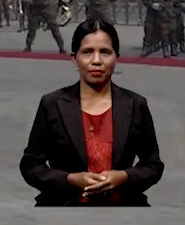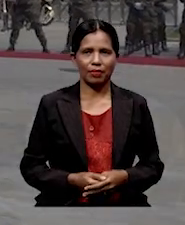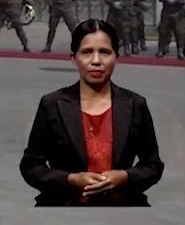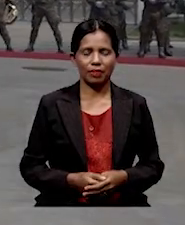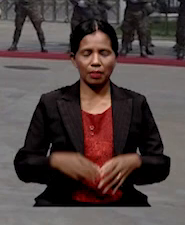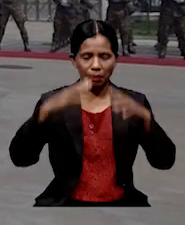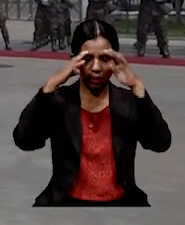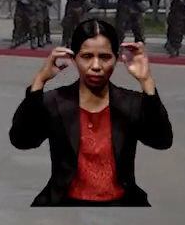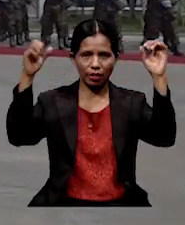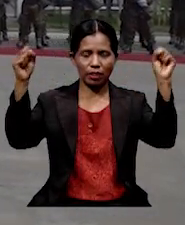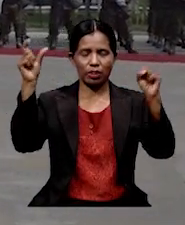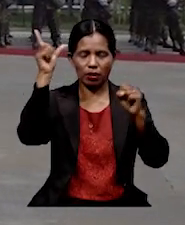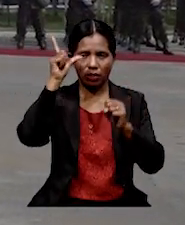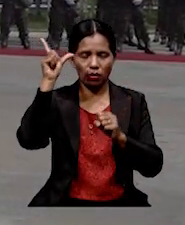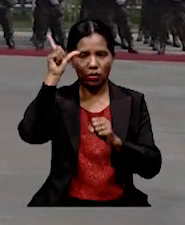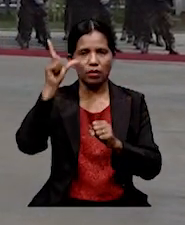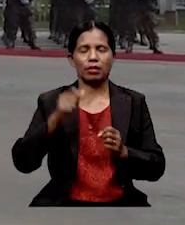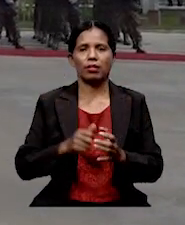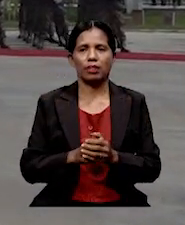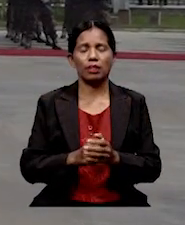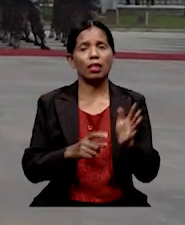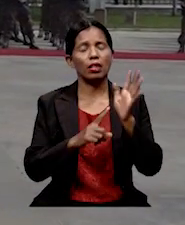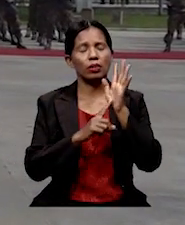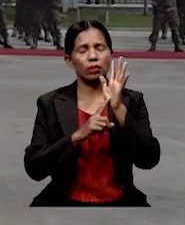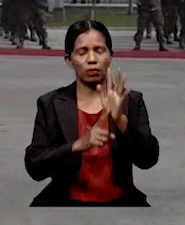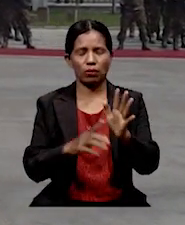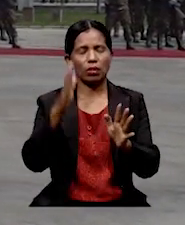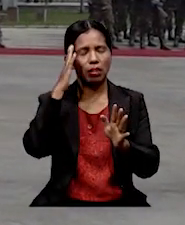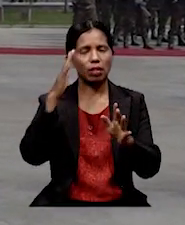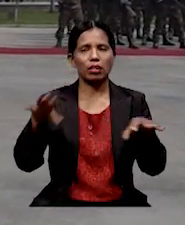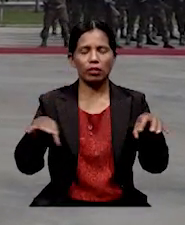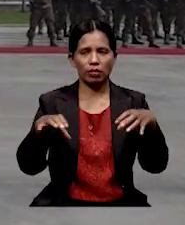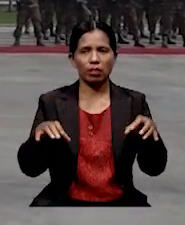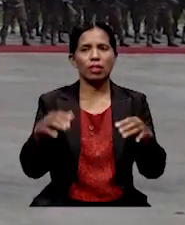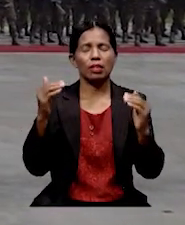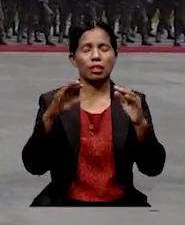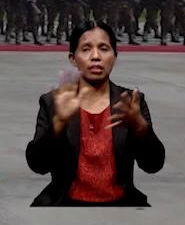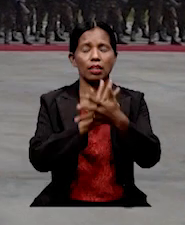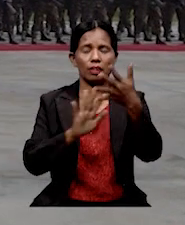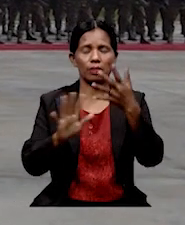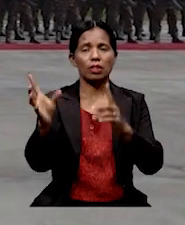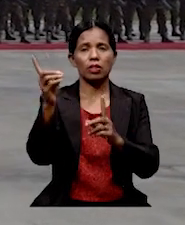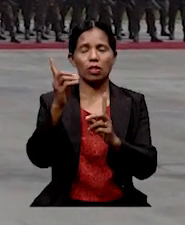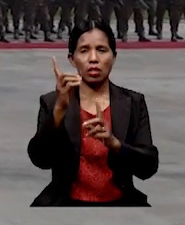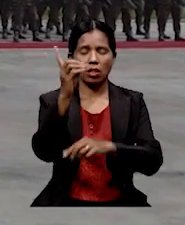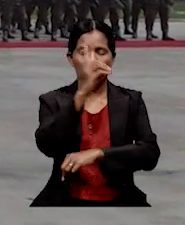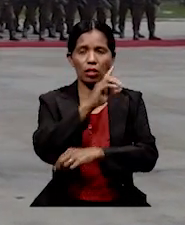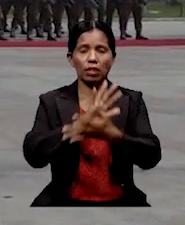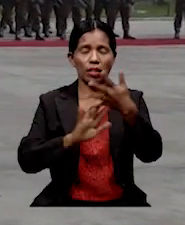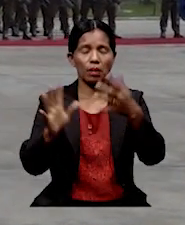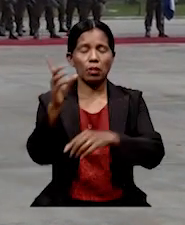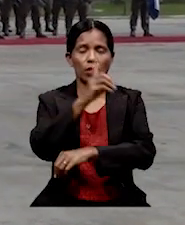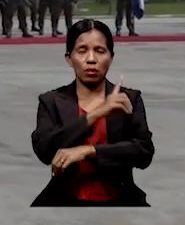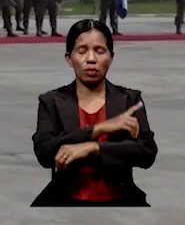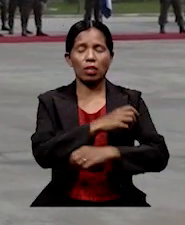Presidente Republika Francisco Guterres Luolo hatoni reconhecimento ne ia âmbito celebração loron transformação falentil ba